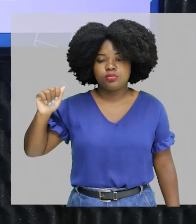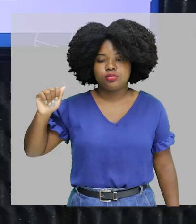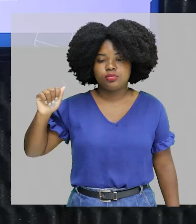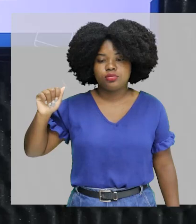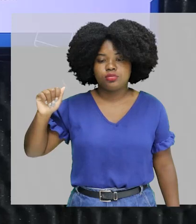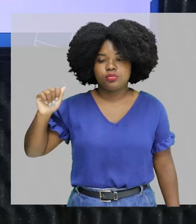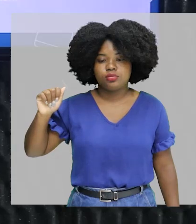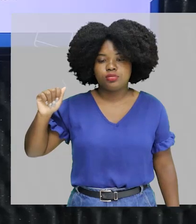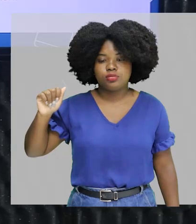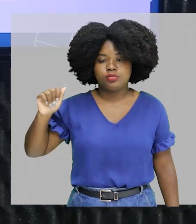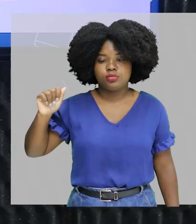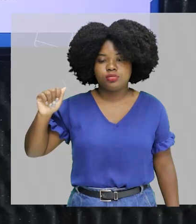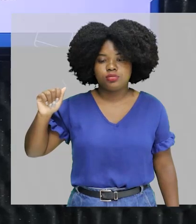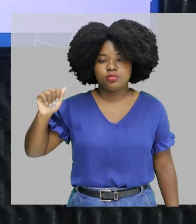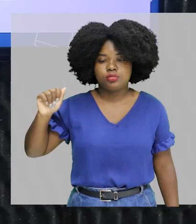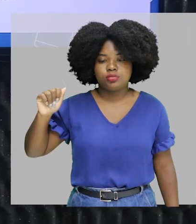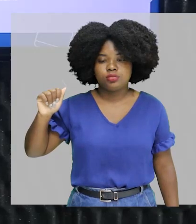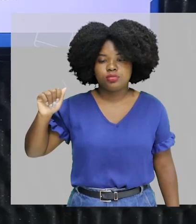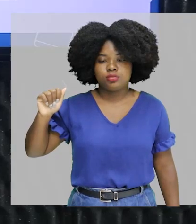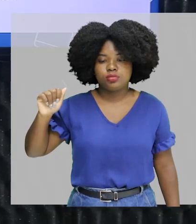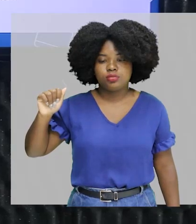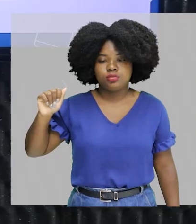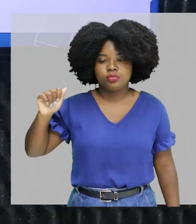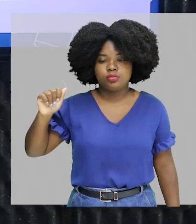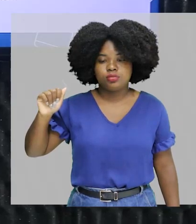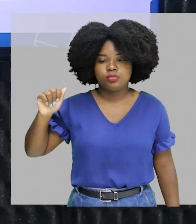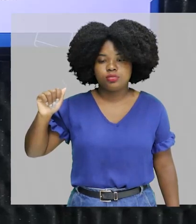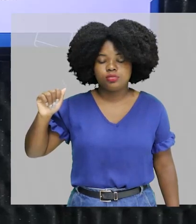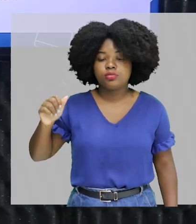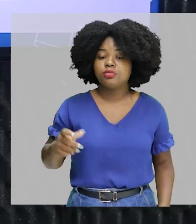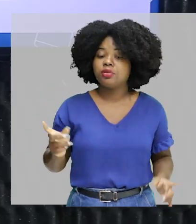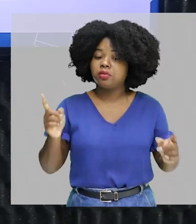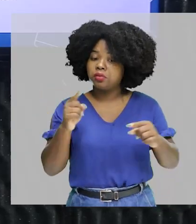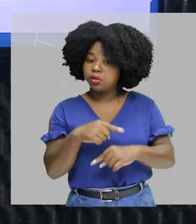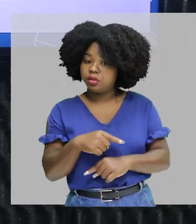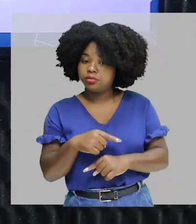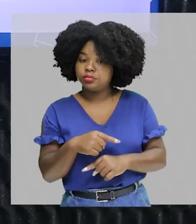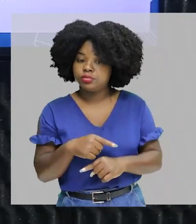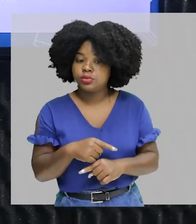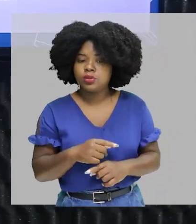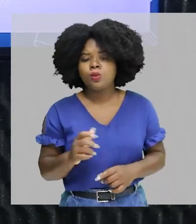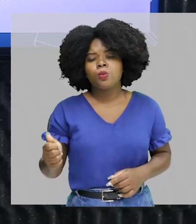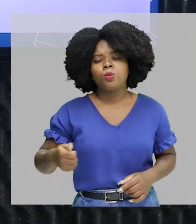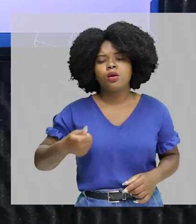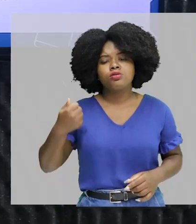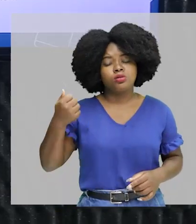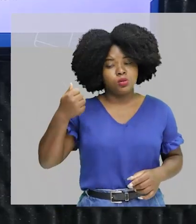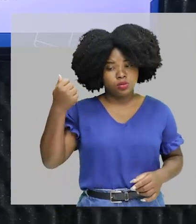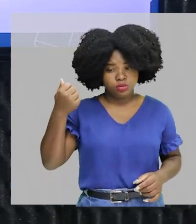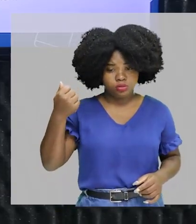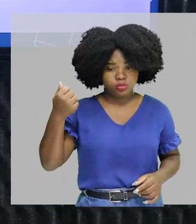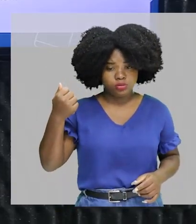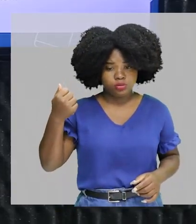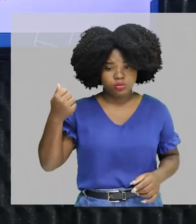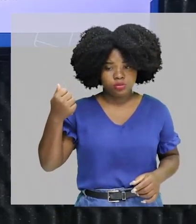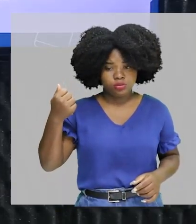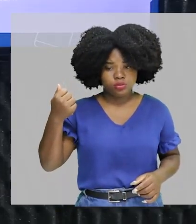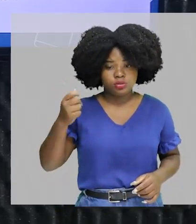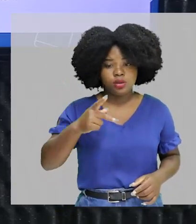larvas, simetria pentarradial. Pessoal, isso aqui é o inverso. Os adultos, eles